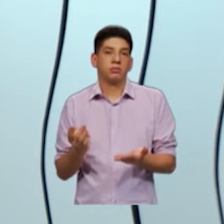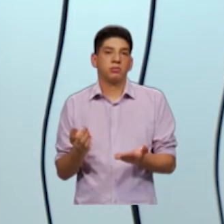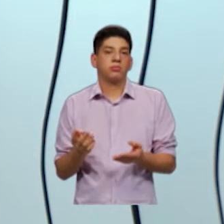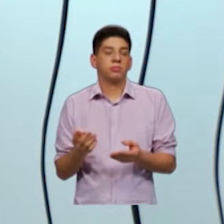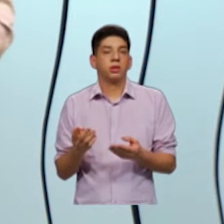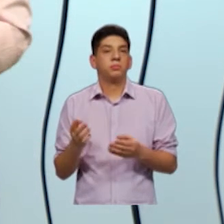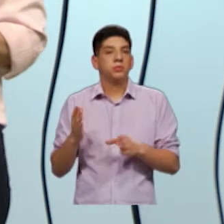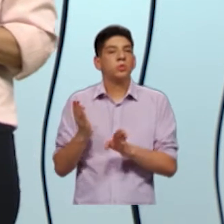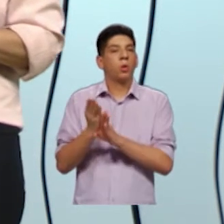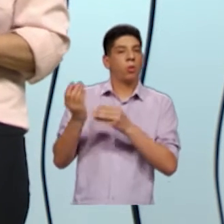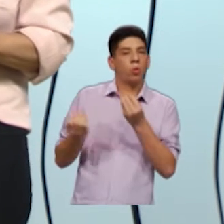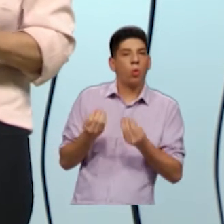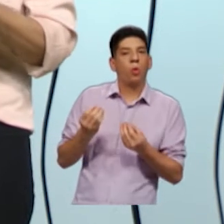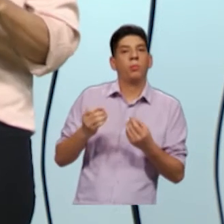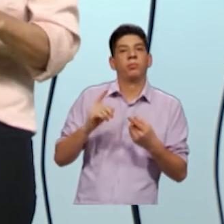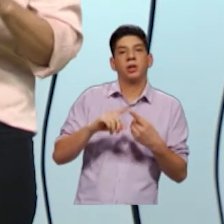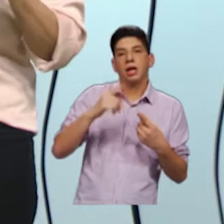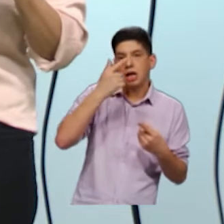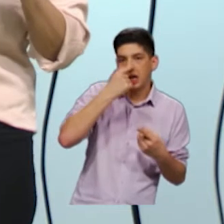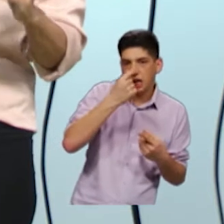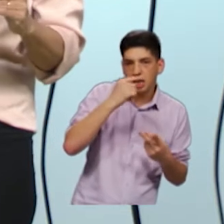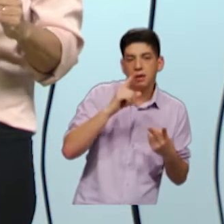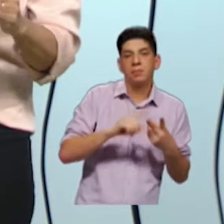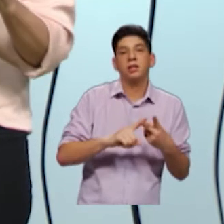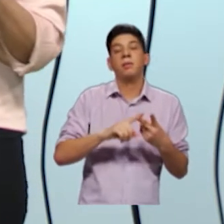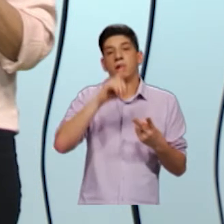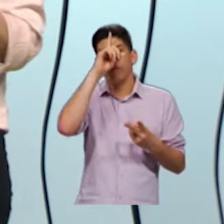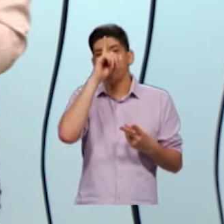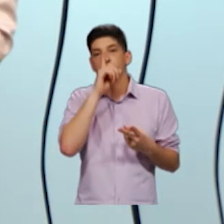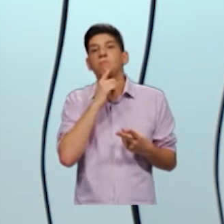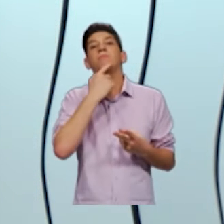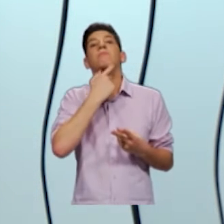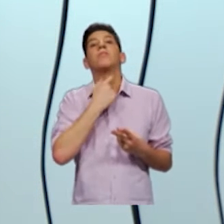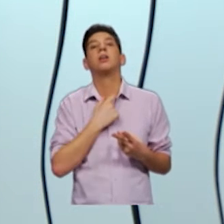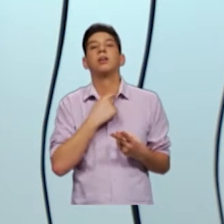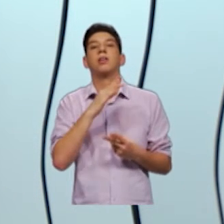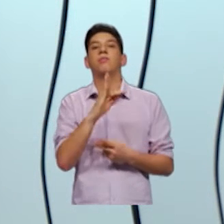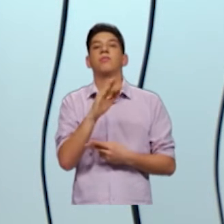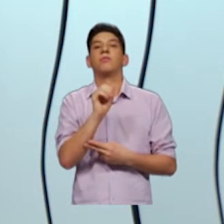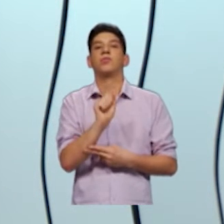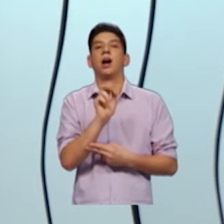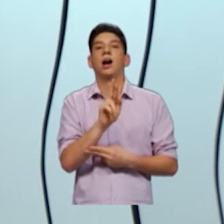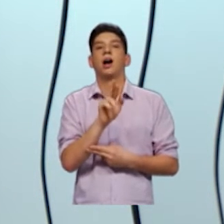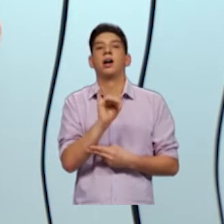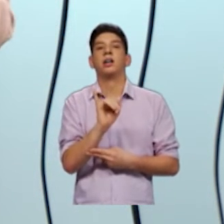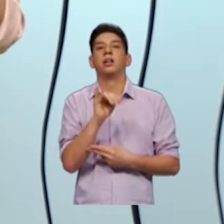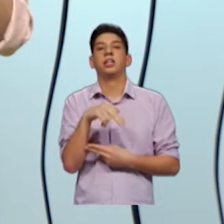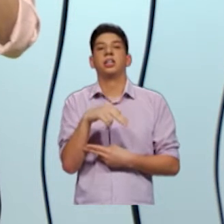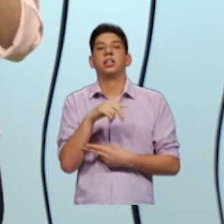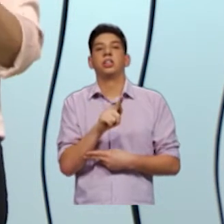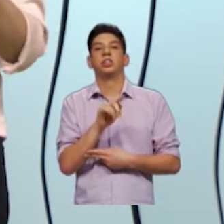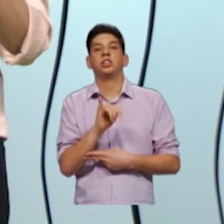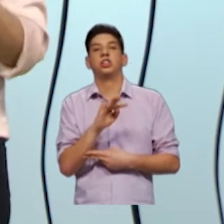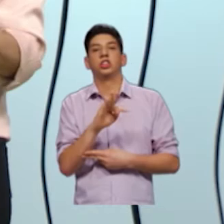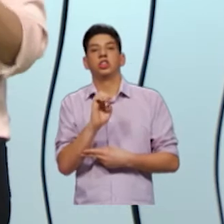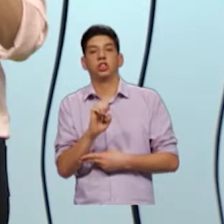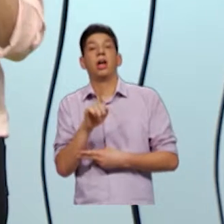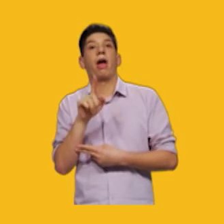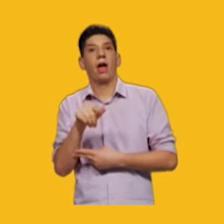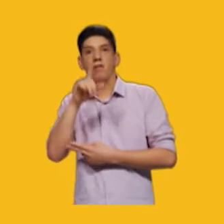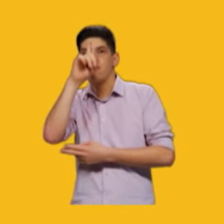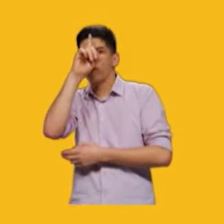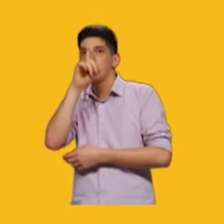gripe, como também a faringite. A faringite, o nome já está indicando, é infecção causada, que ocorre